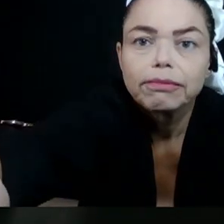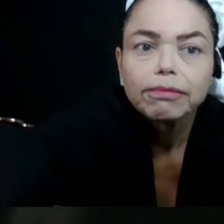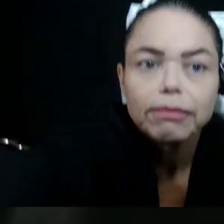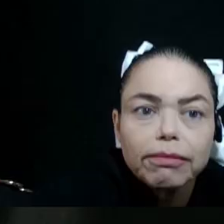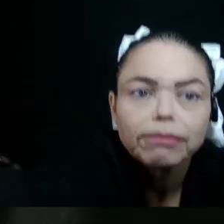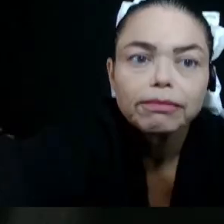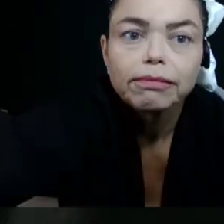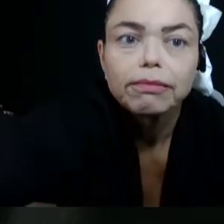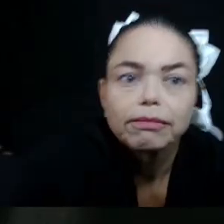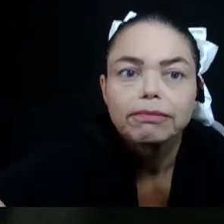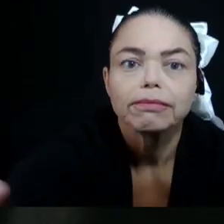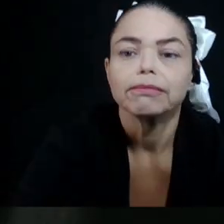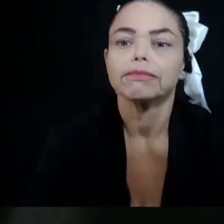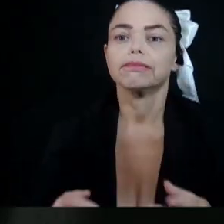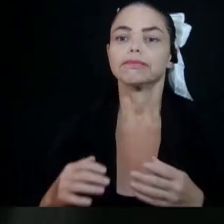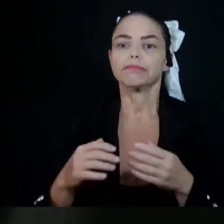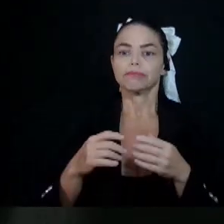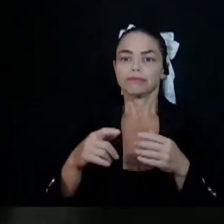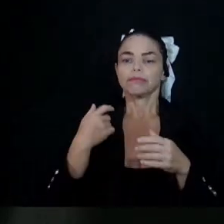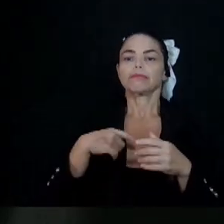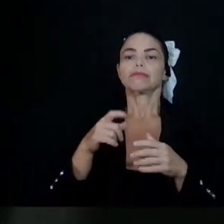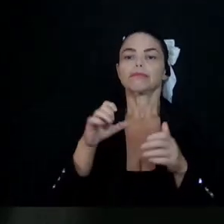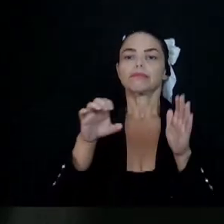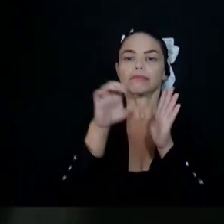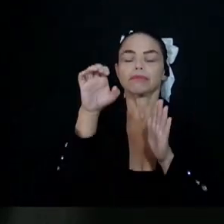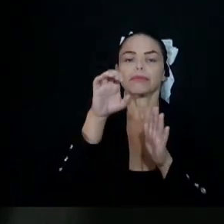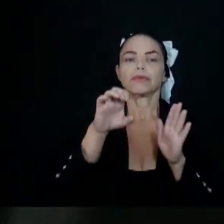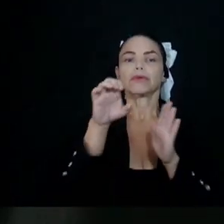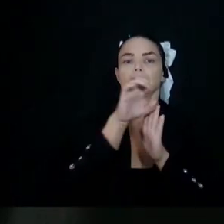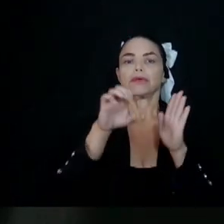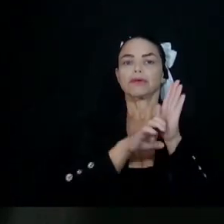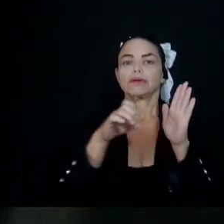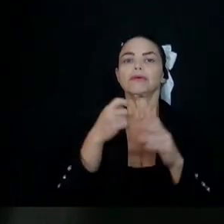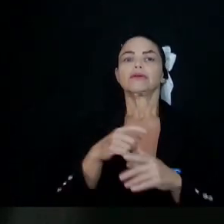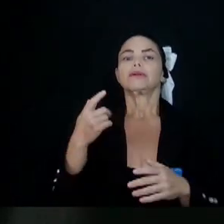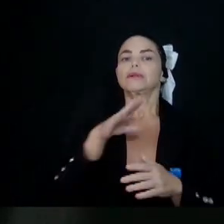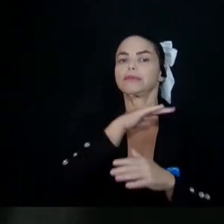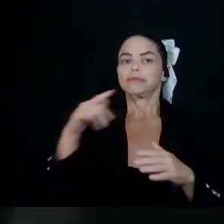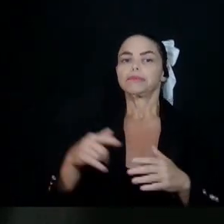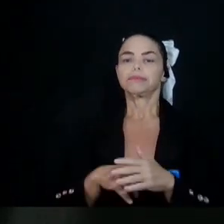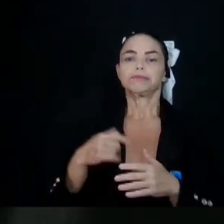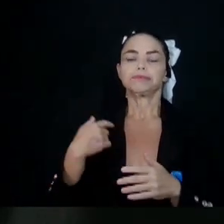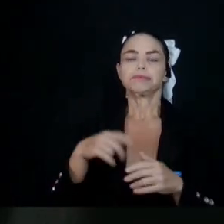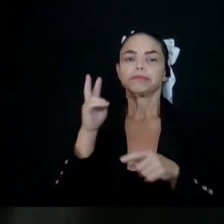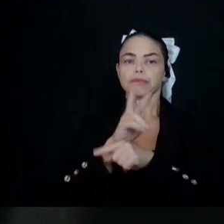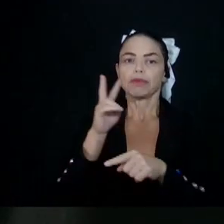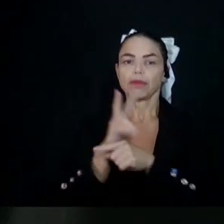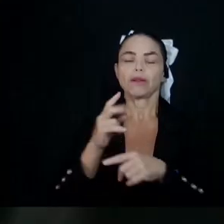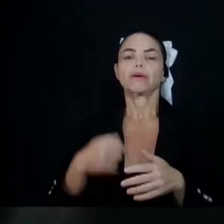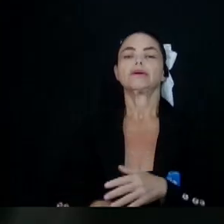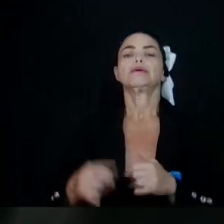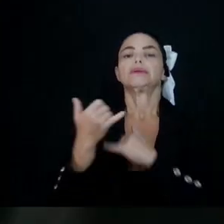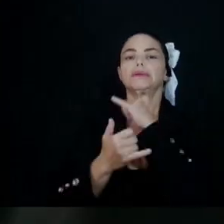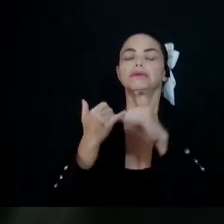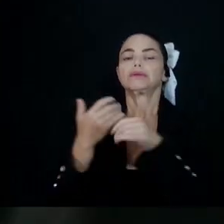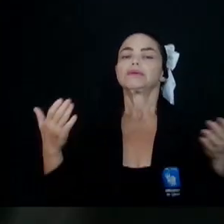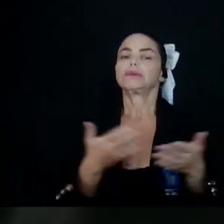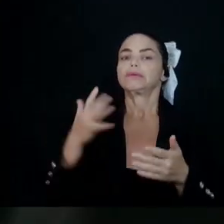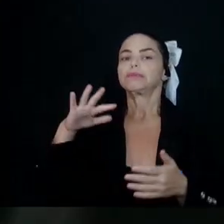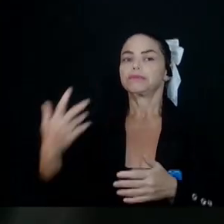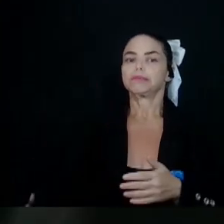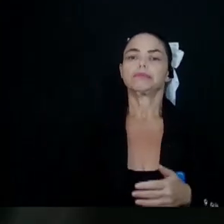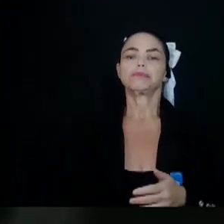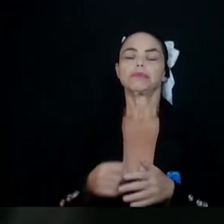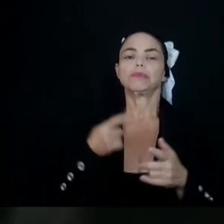o Estatuto da Criança e do Adolescente, ele atualiza a proteção para o ambiente virtual, onde hoje a gente sabe que acontecem desde